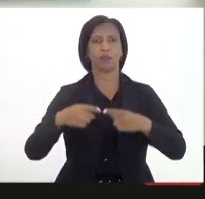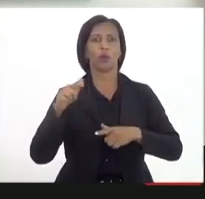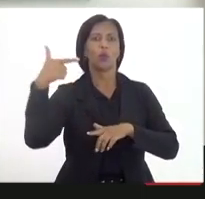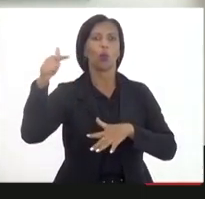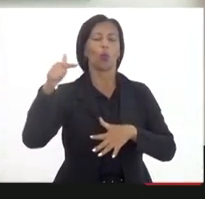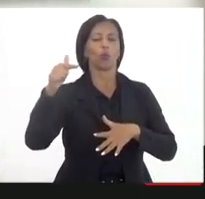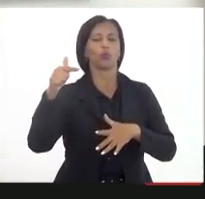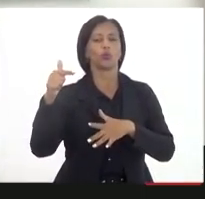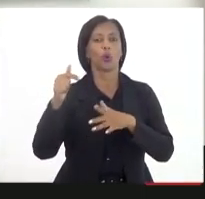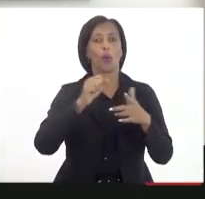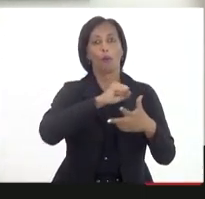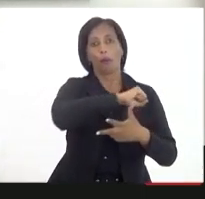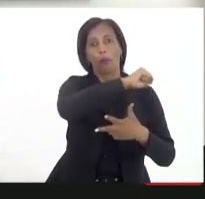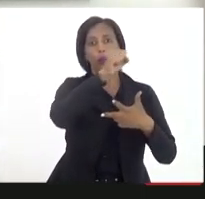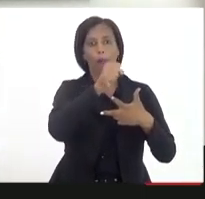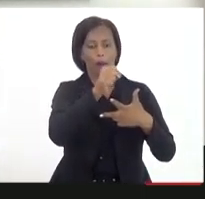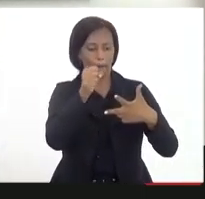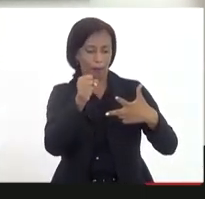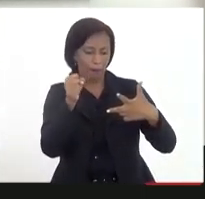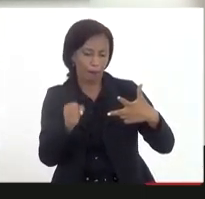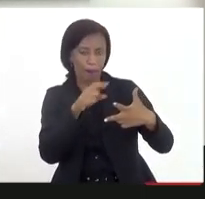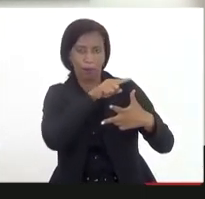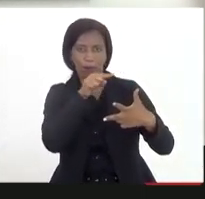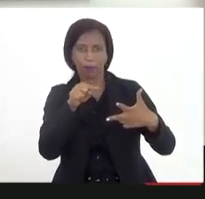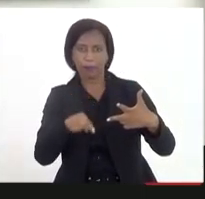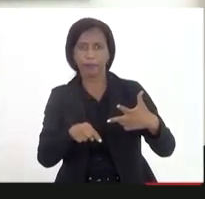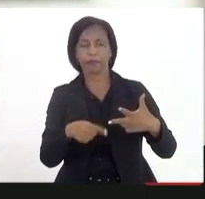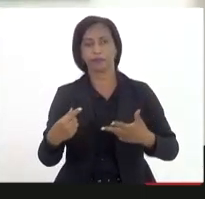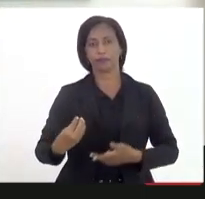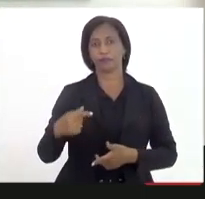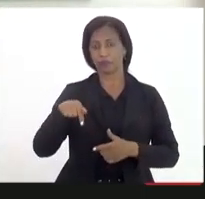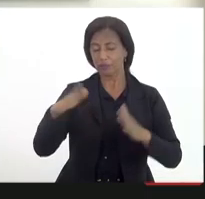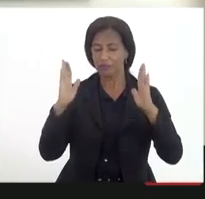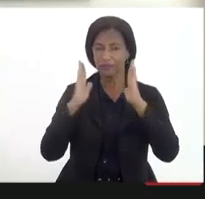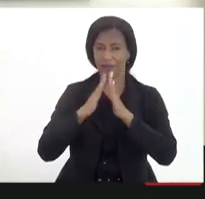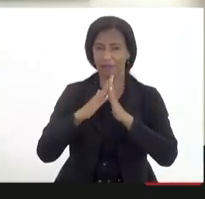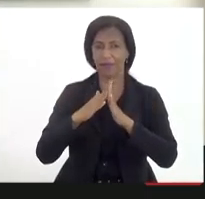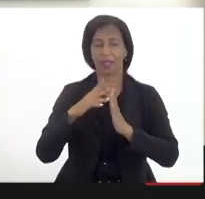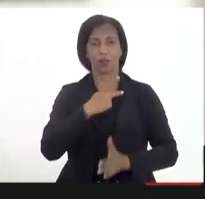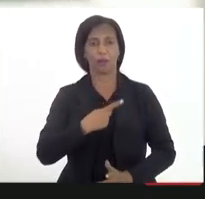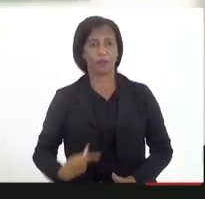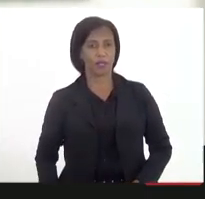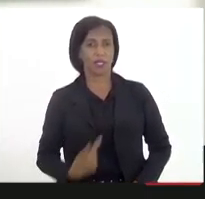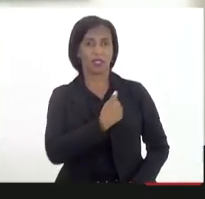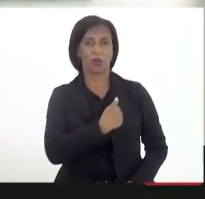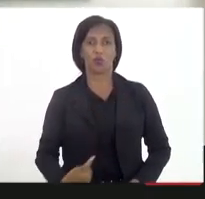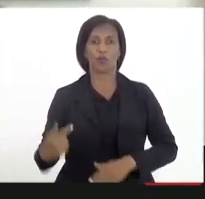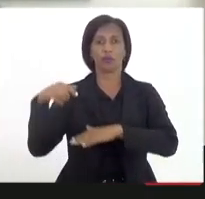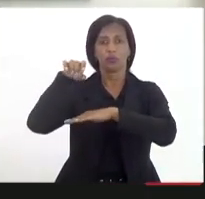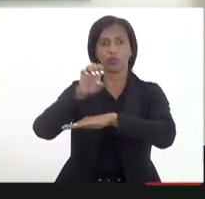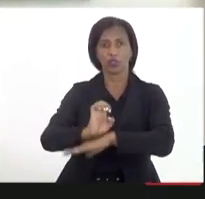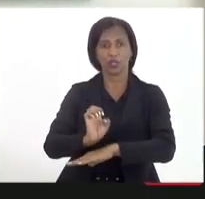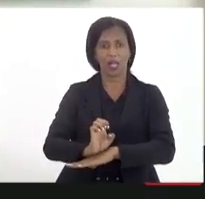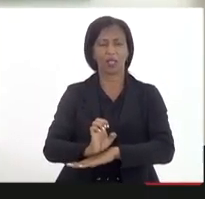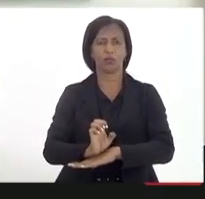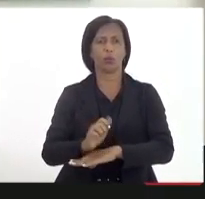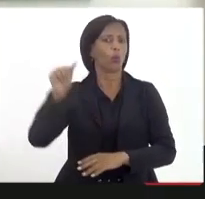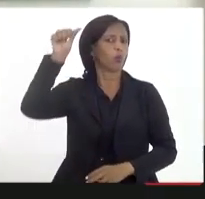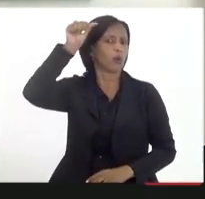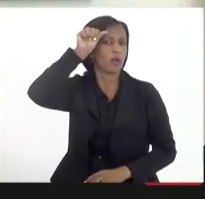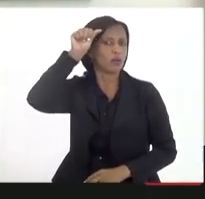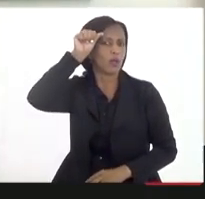poderes a interlocução com os deputados dessa casa o presidência com o governo do estado Governador Cláudio